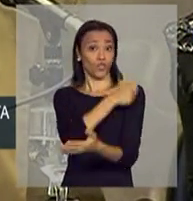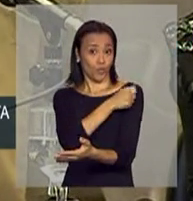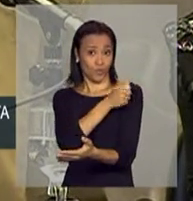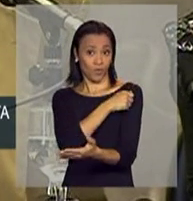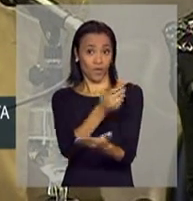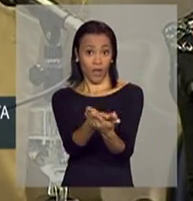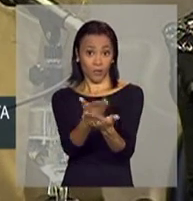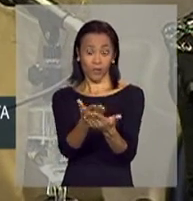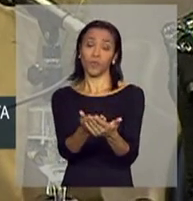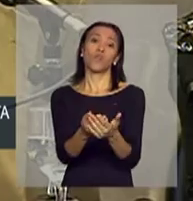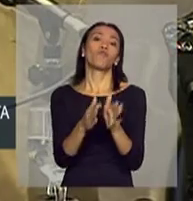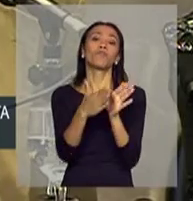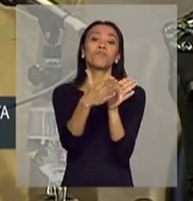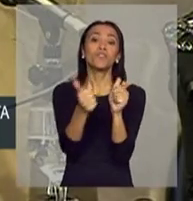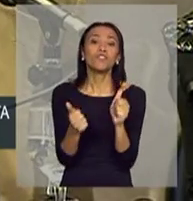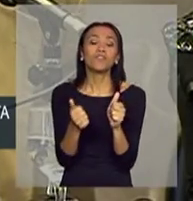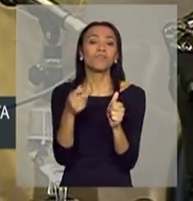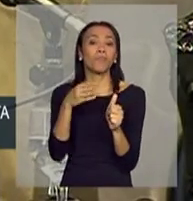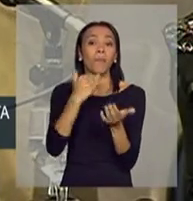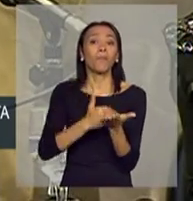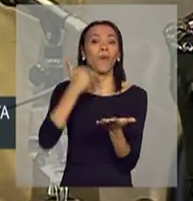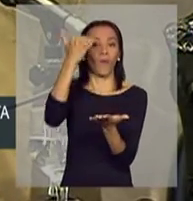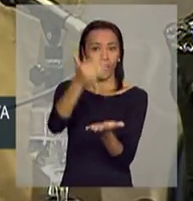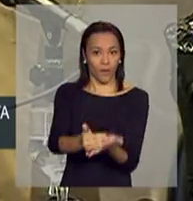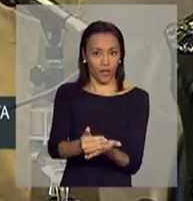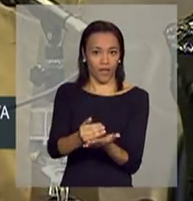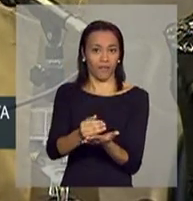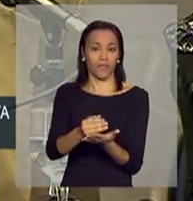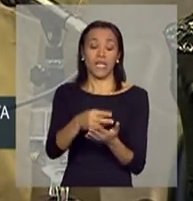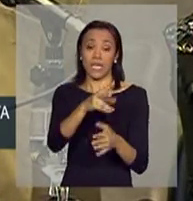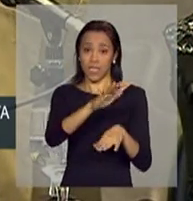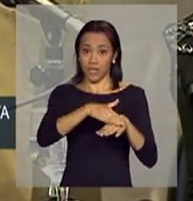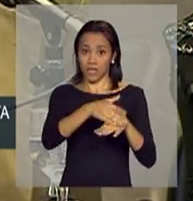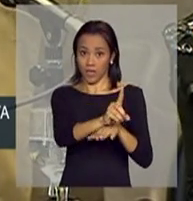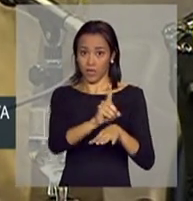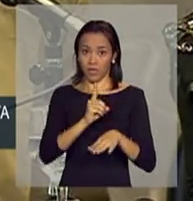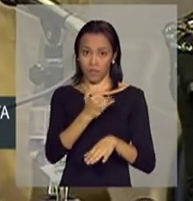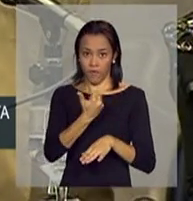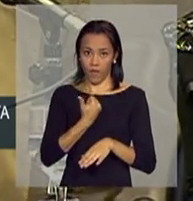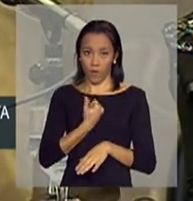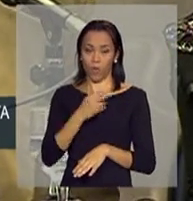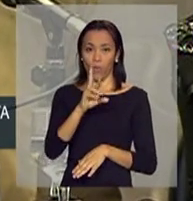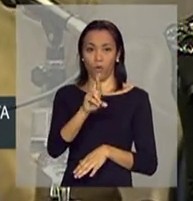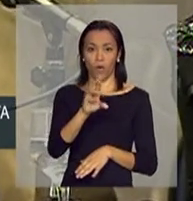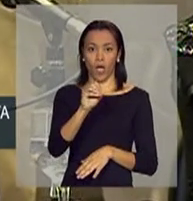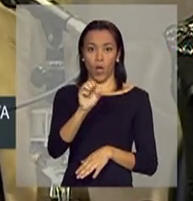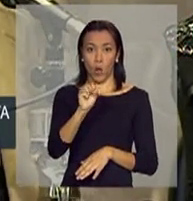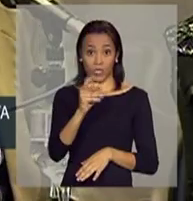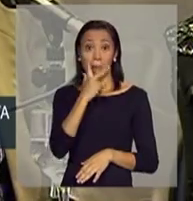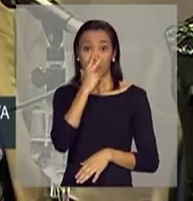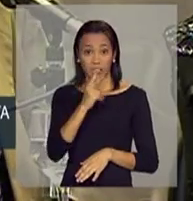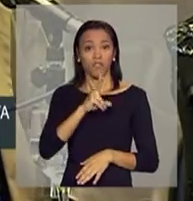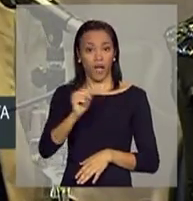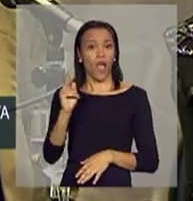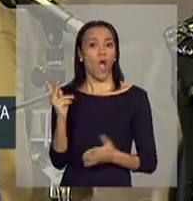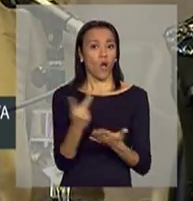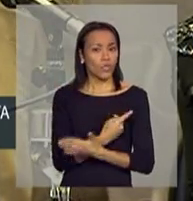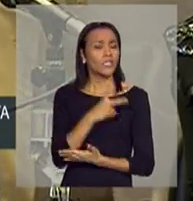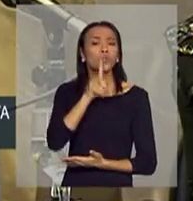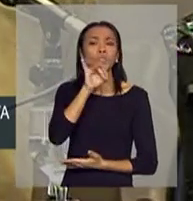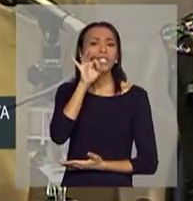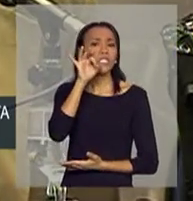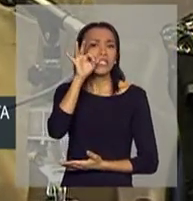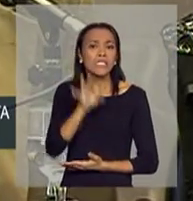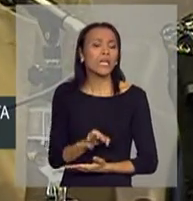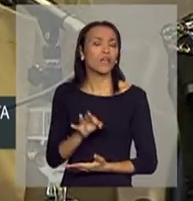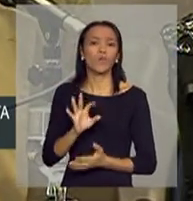presidenta a prorrogação da Comissão da Verdade. Consta que a Rosa me confirma, que isto vai ocorrer. Não sabemos ainda qual é a data, de que